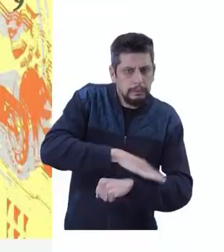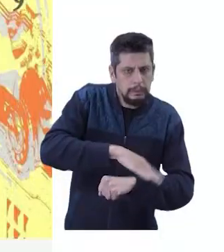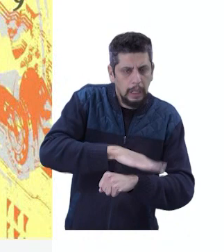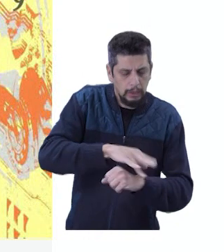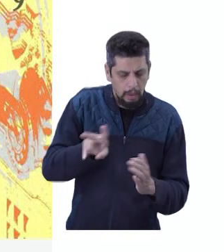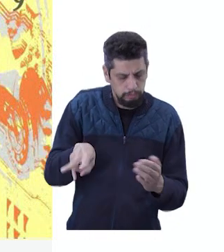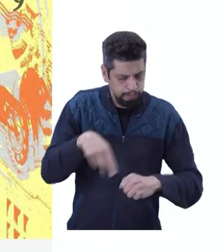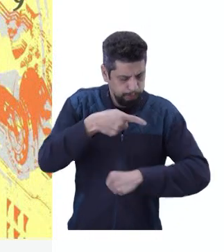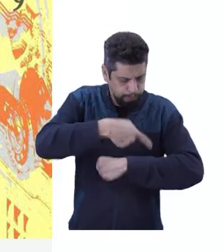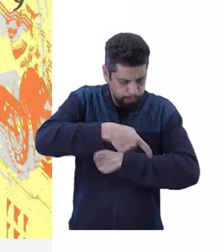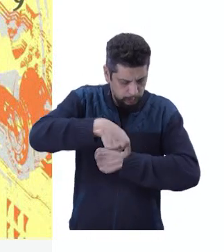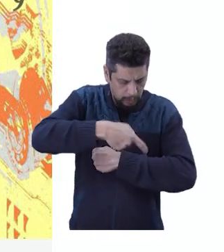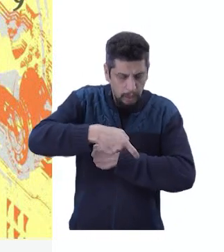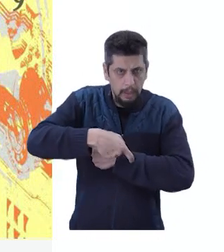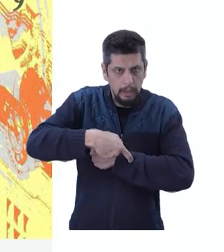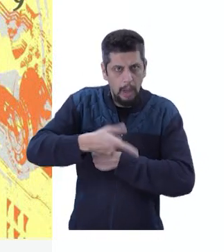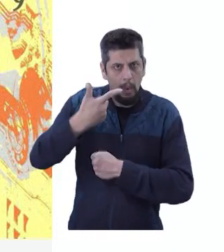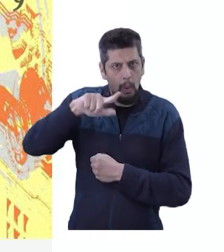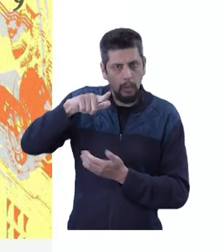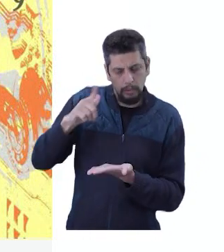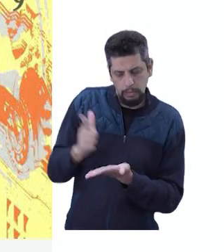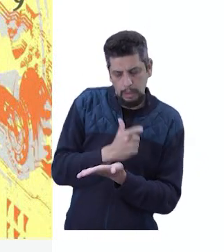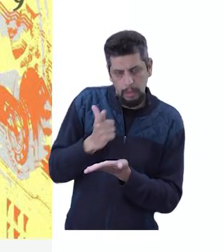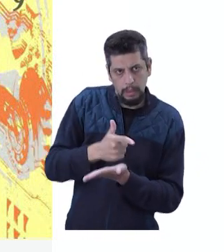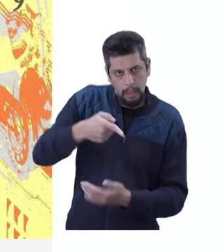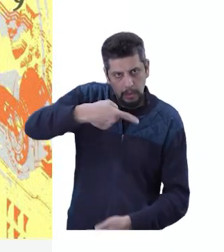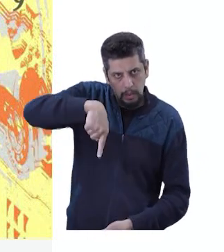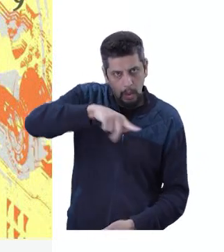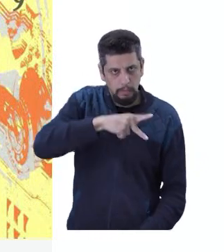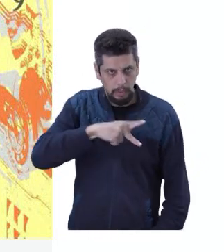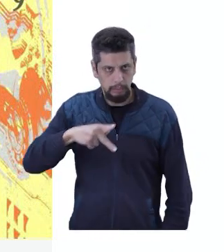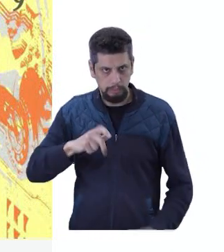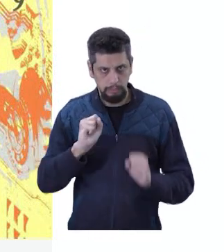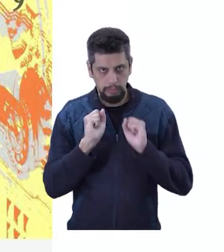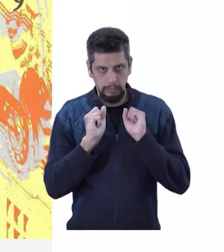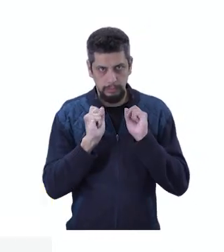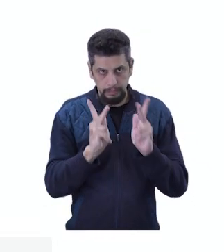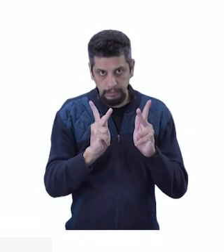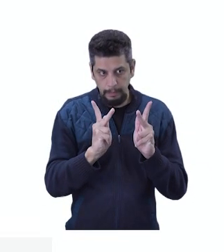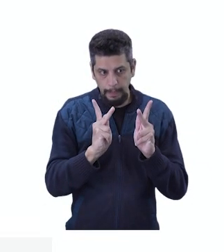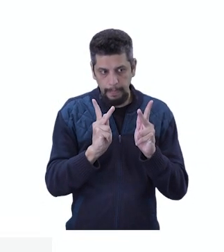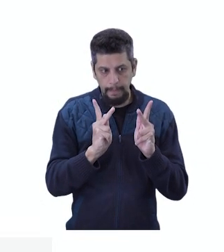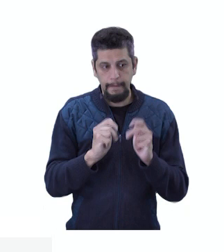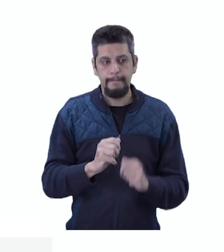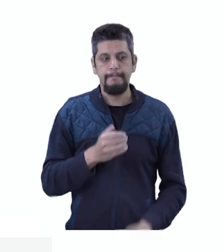e olhar, né? Uma outra parte do livro das nossas professoras. Uhum.